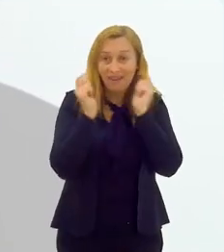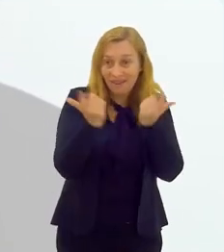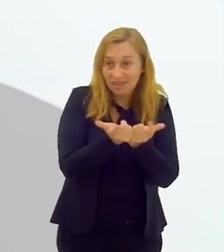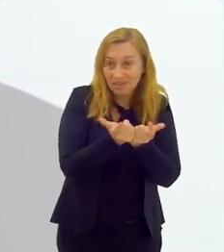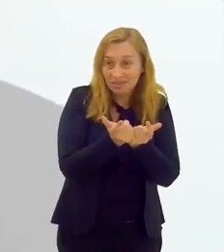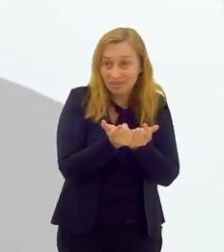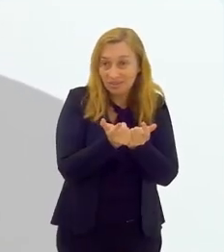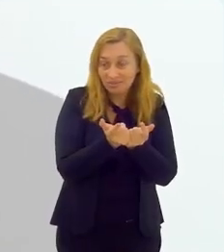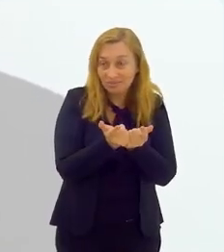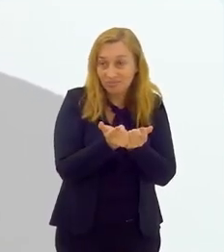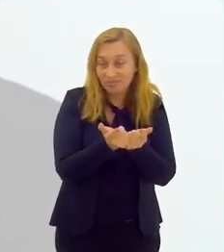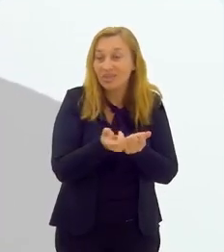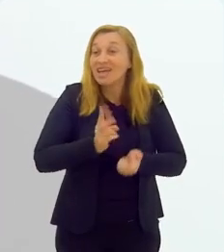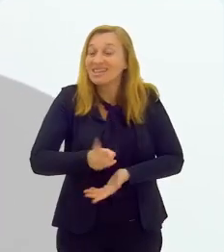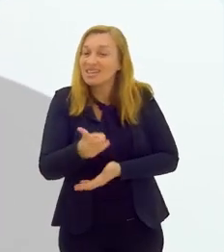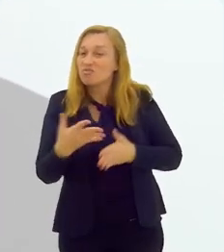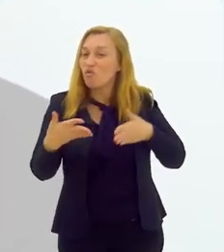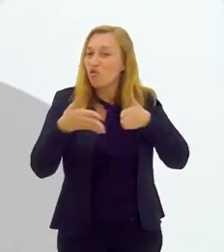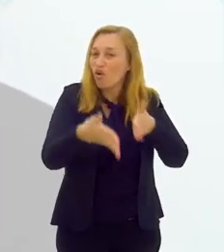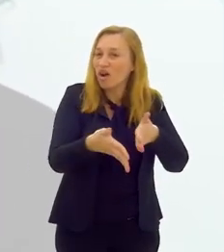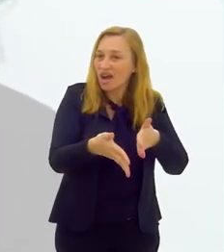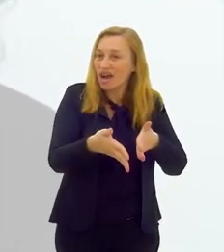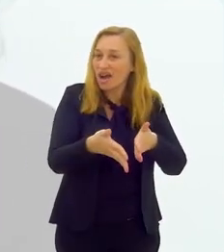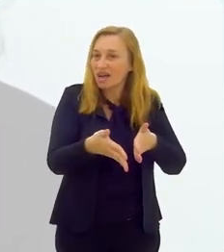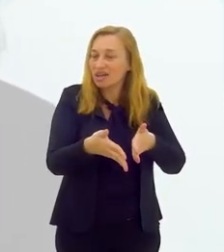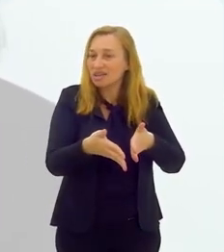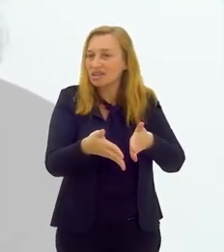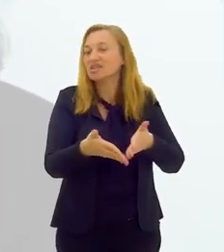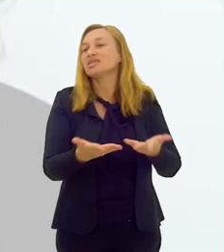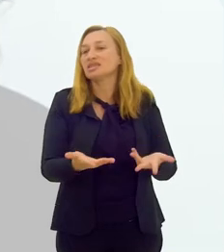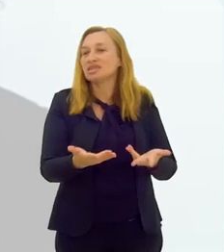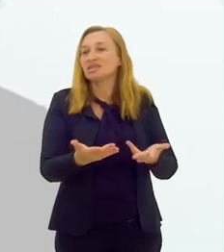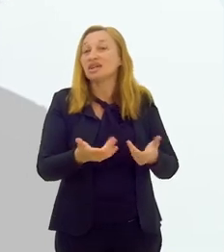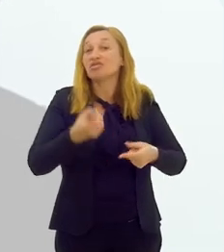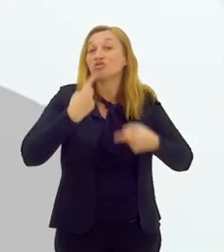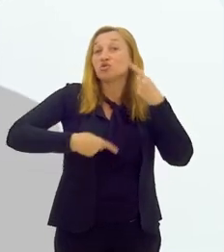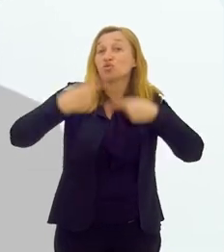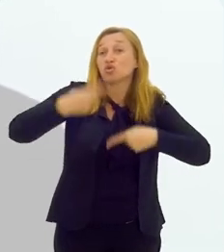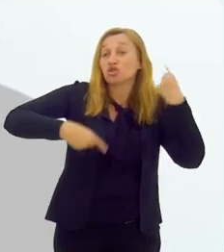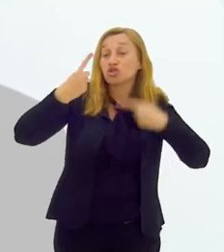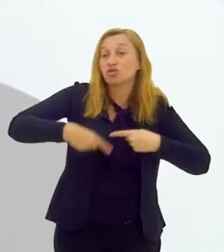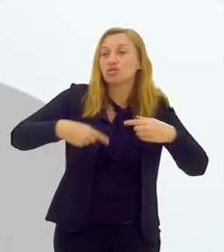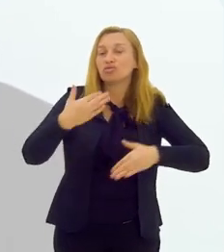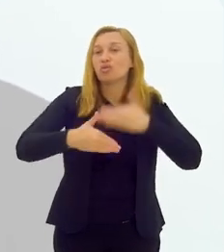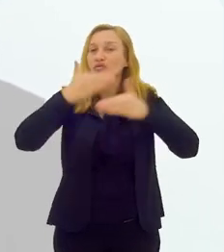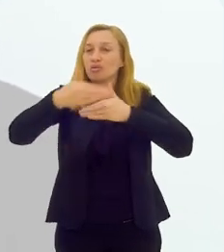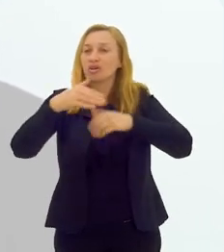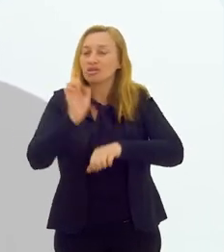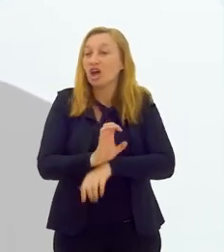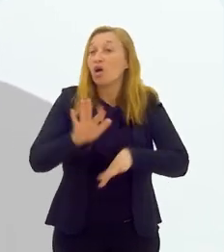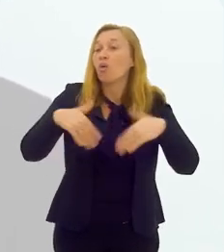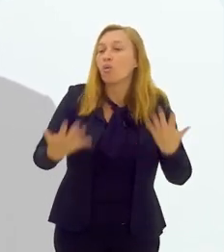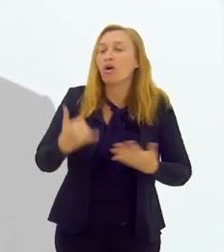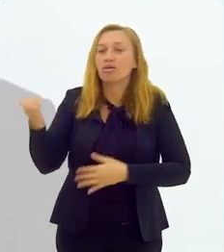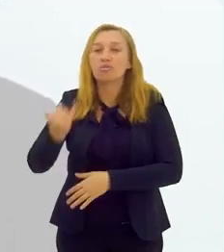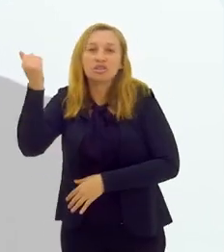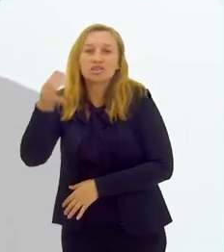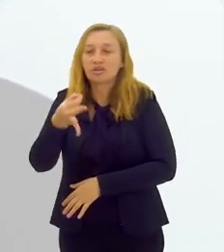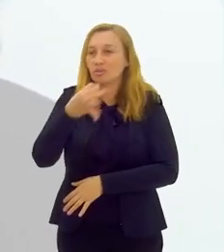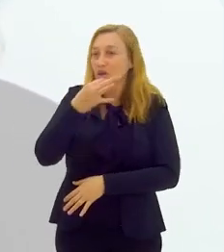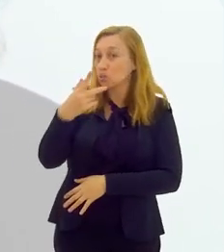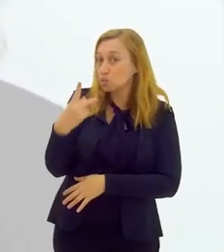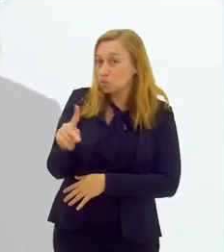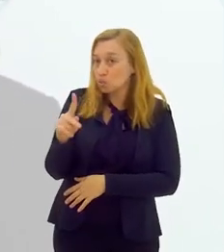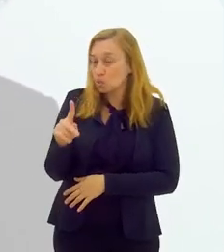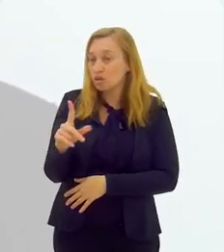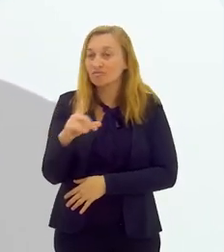um órgão aqui da Assembleia que está sempre focado, né, através das suas câmaras setoriais, a discutir o desenvolvimento do Estado. Qual a